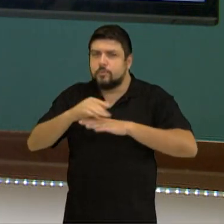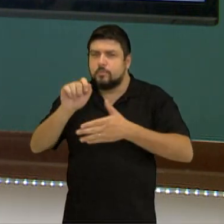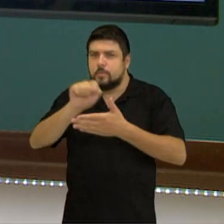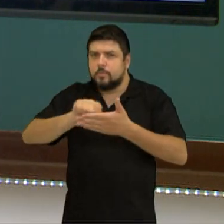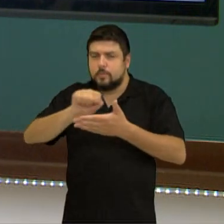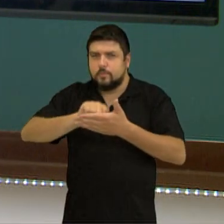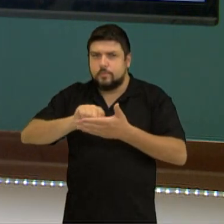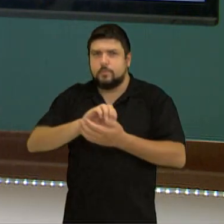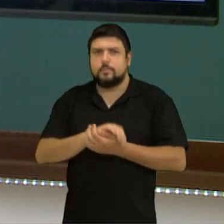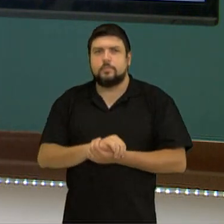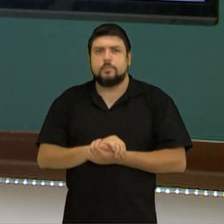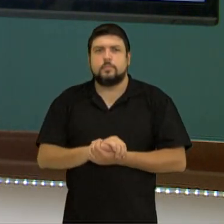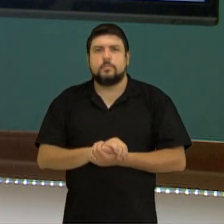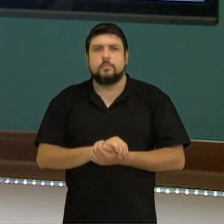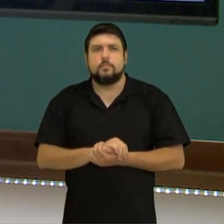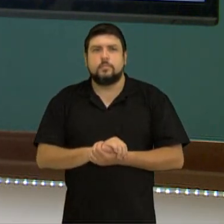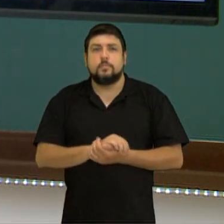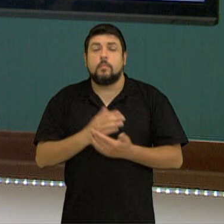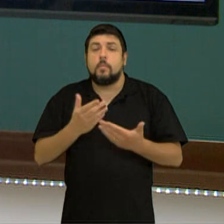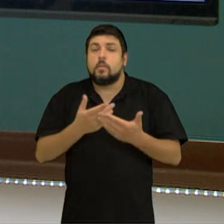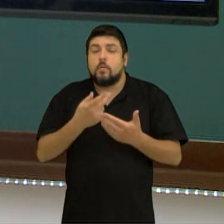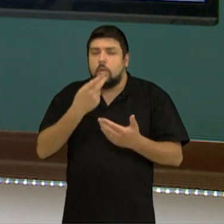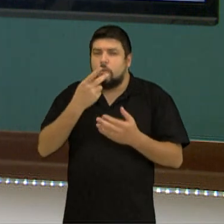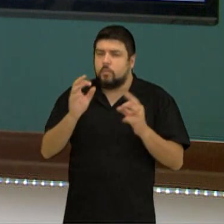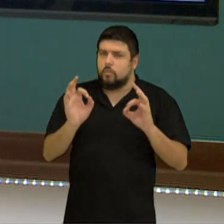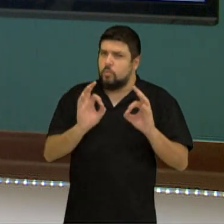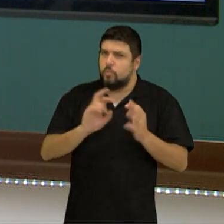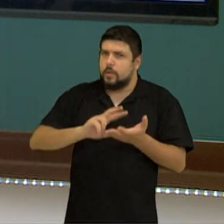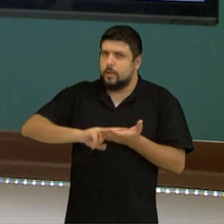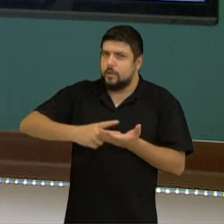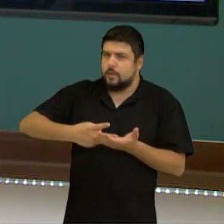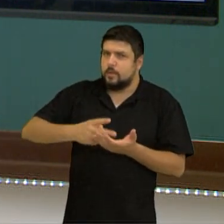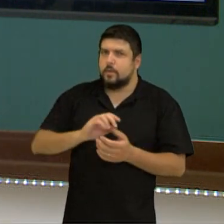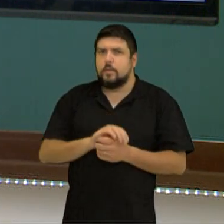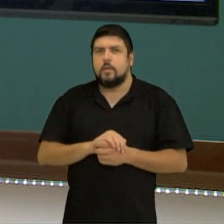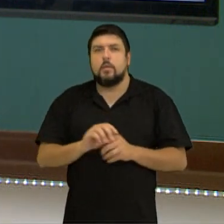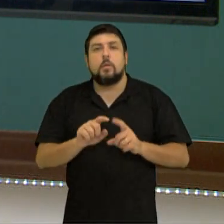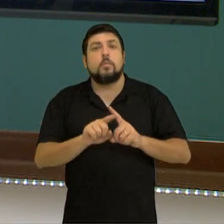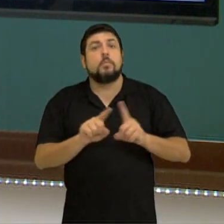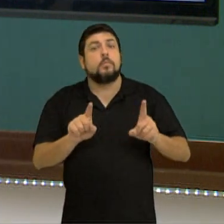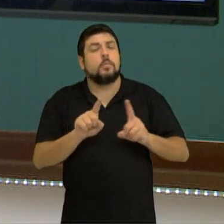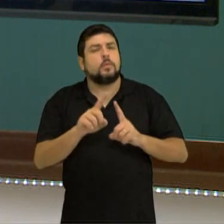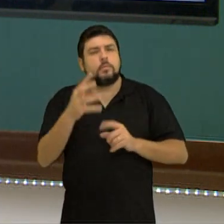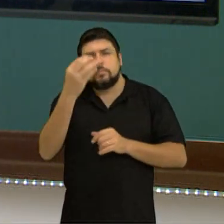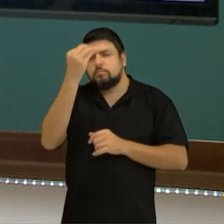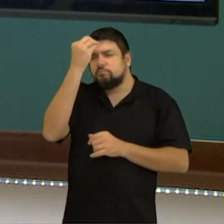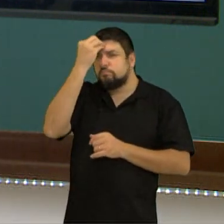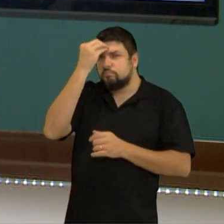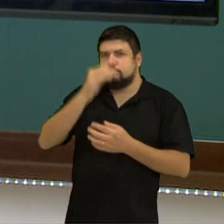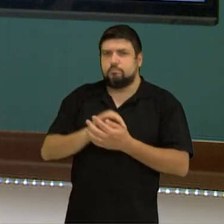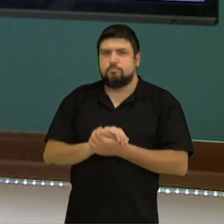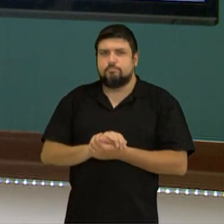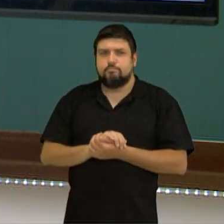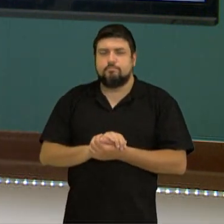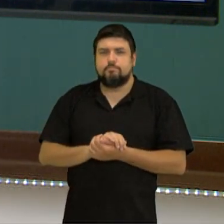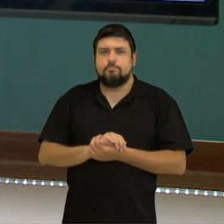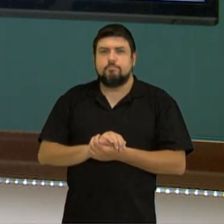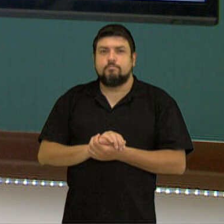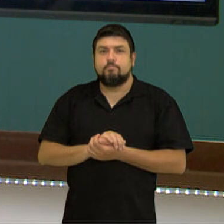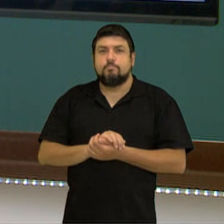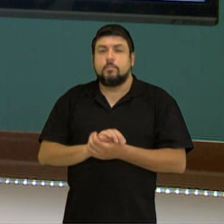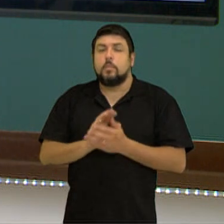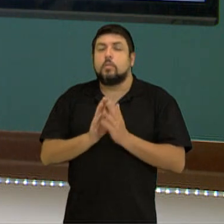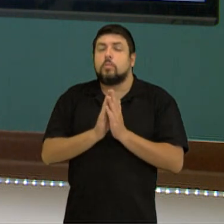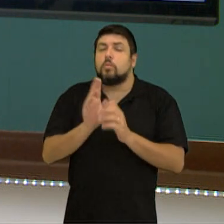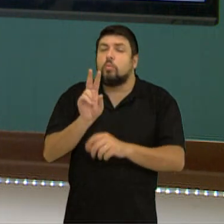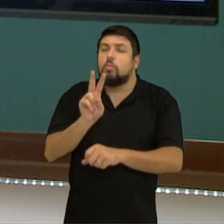falar agora, porque senão eu acabo dando resposta. Mas tenha em mente o seguinte, não traduzam ao pé da